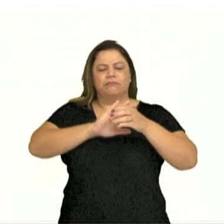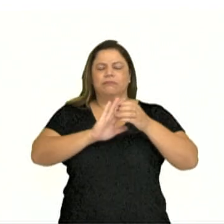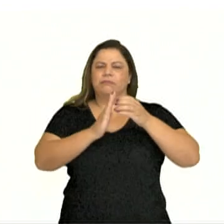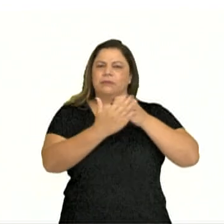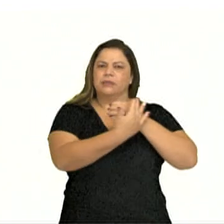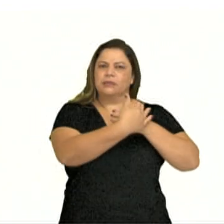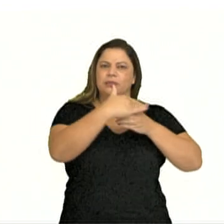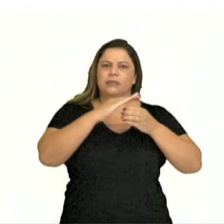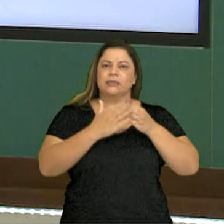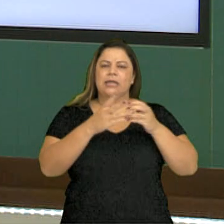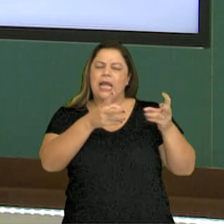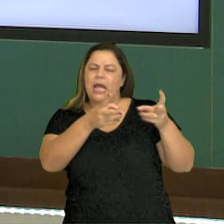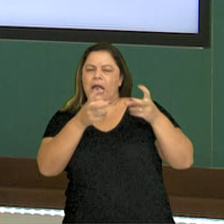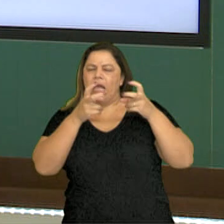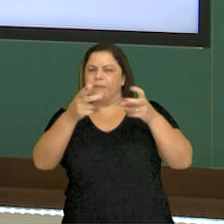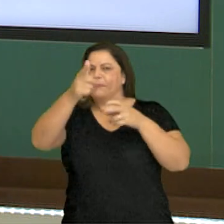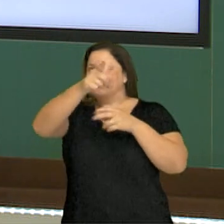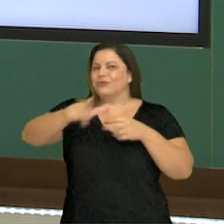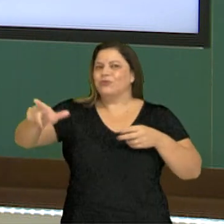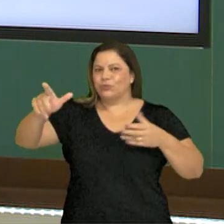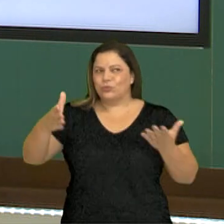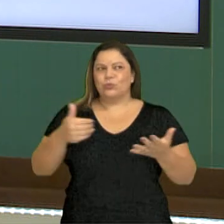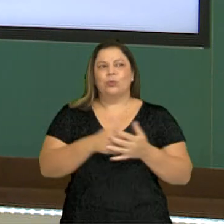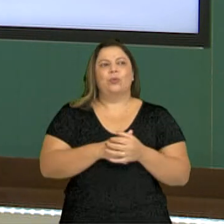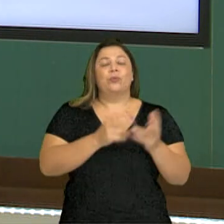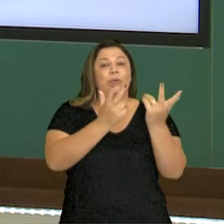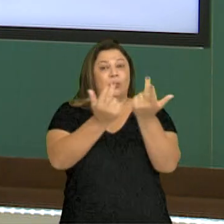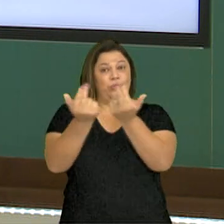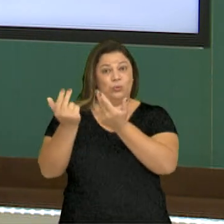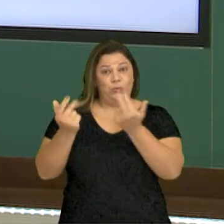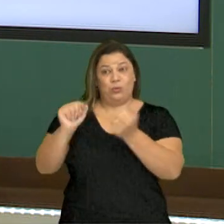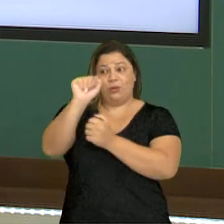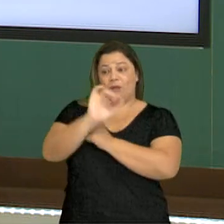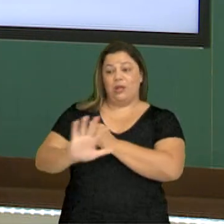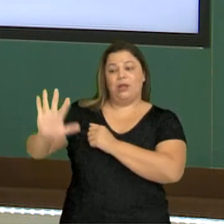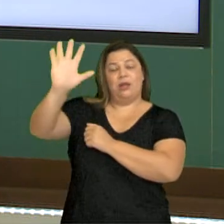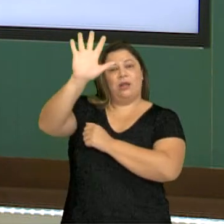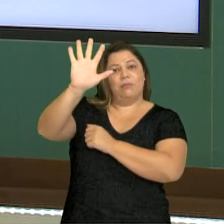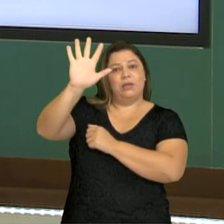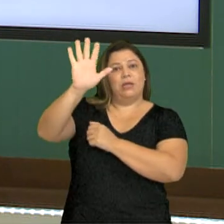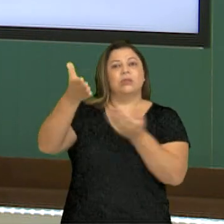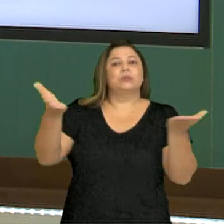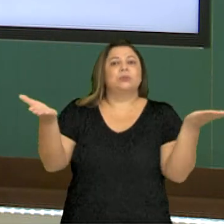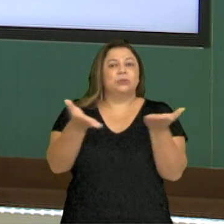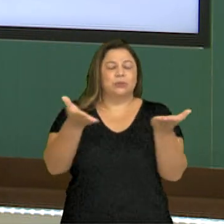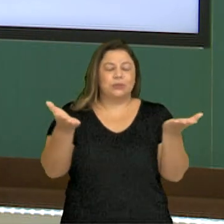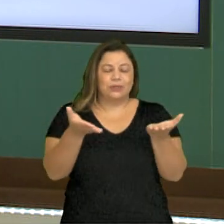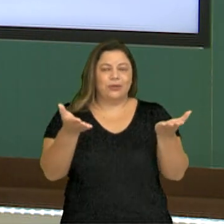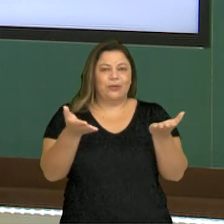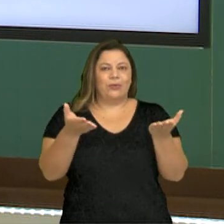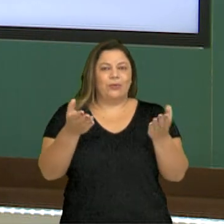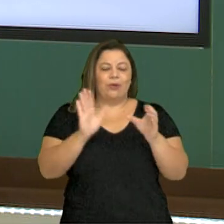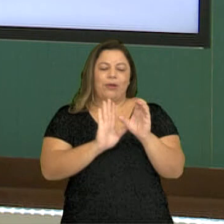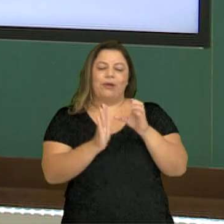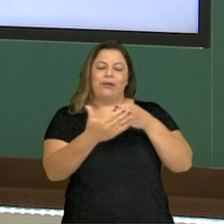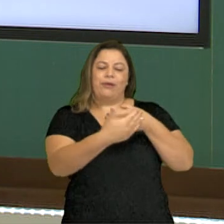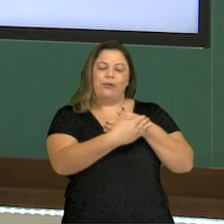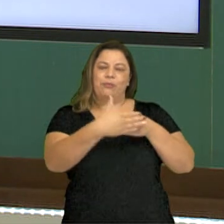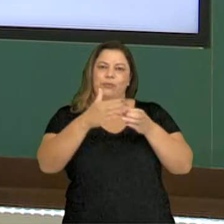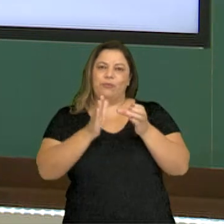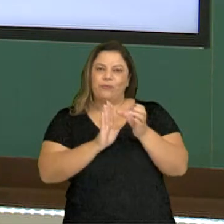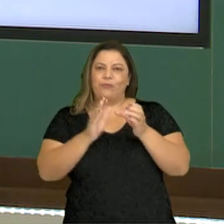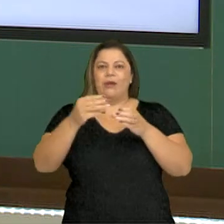célula. Então repare novamente nas mesmas imagens e agora na parte mais externa.